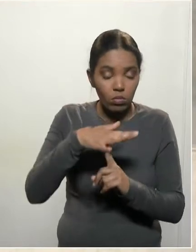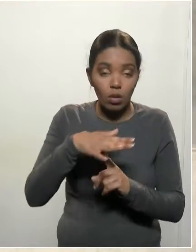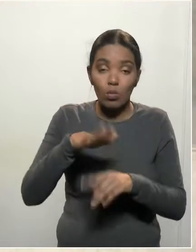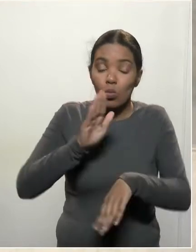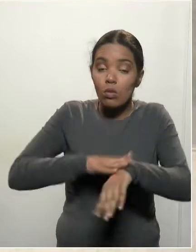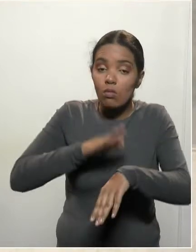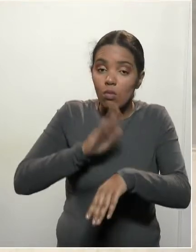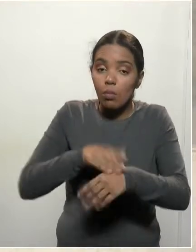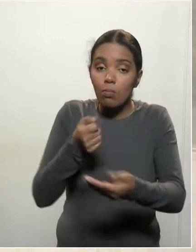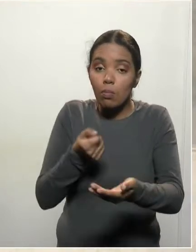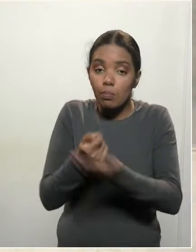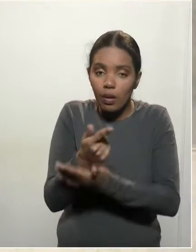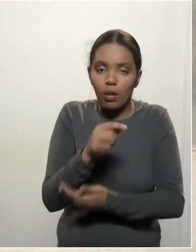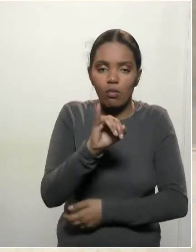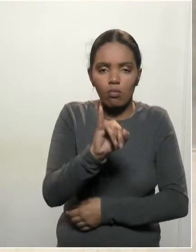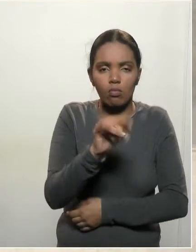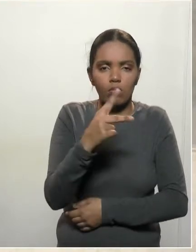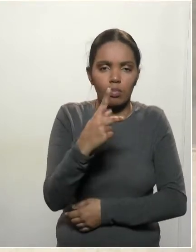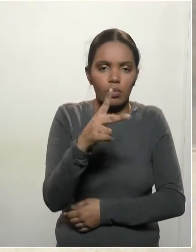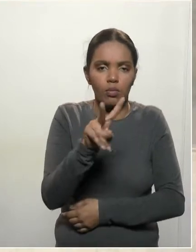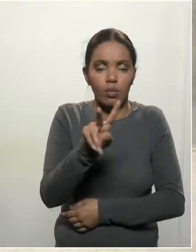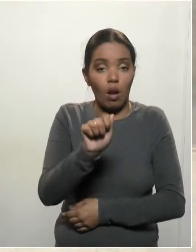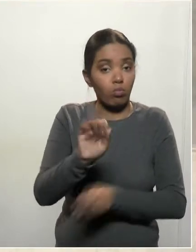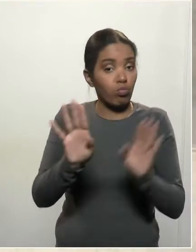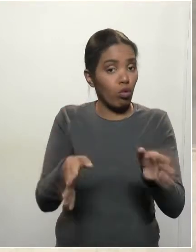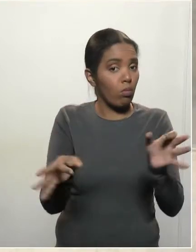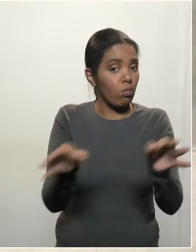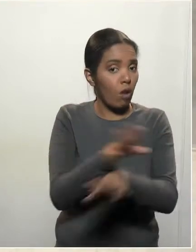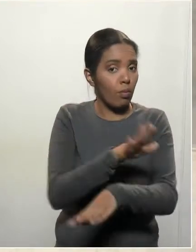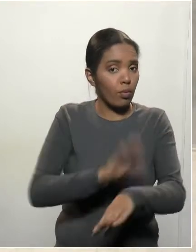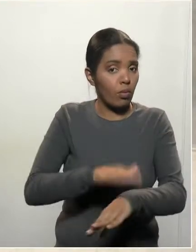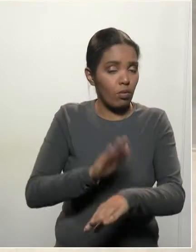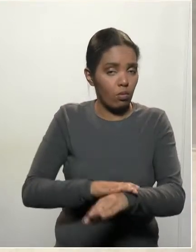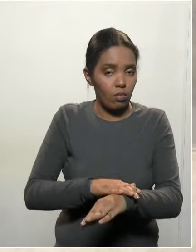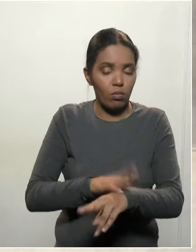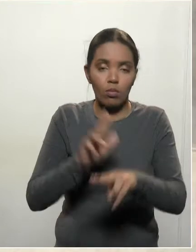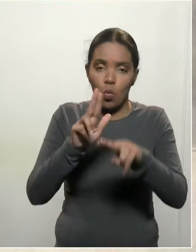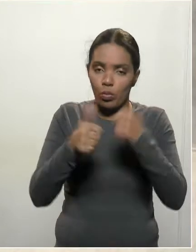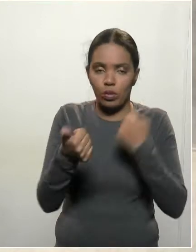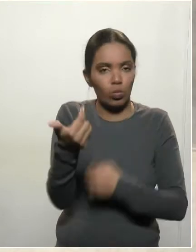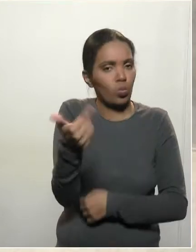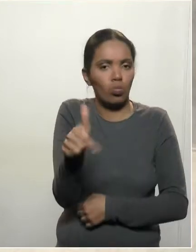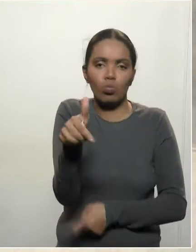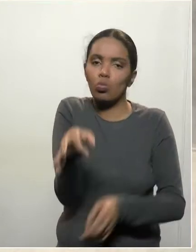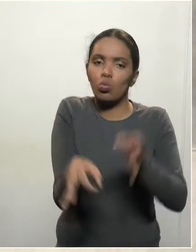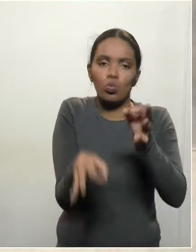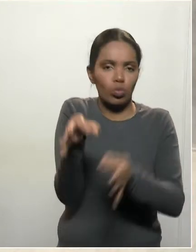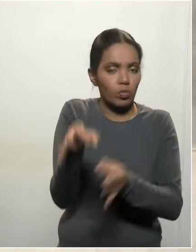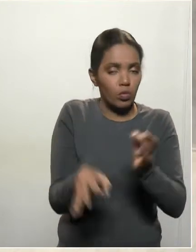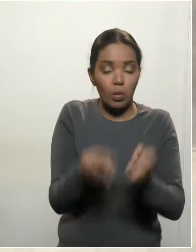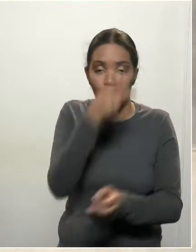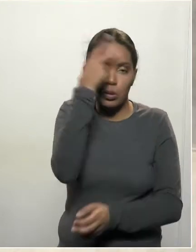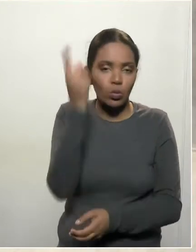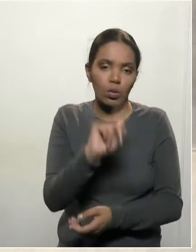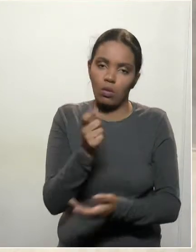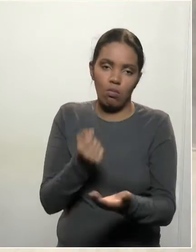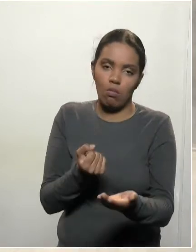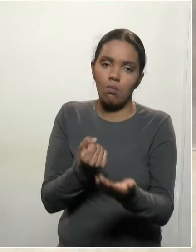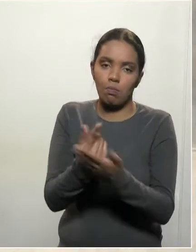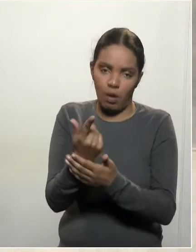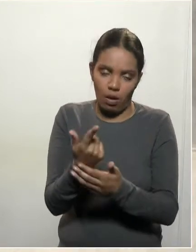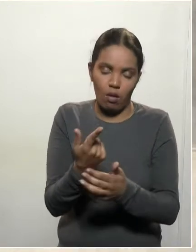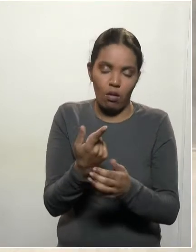para pagamento do IPVA já se encontravam encerrados, inexistindo justificativa para o não pagamento do imposto relacionado